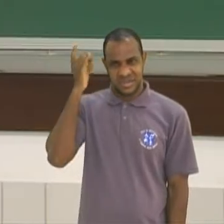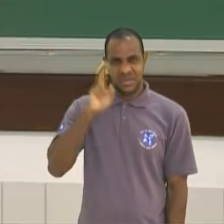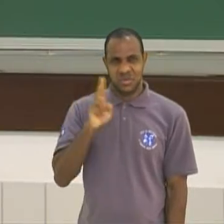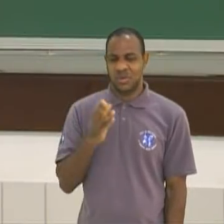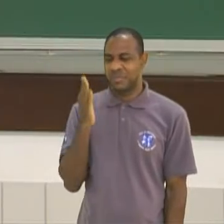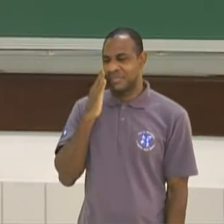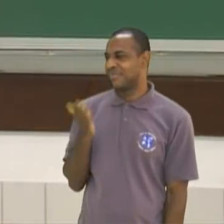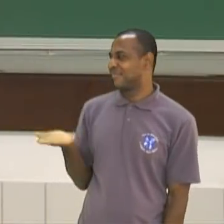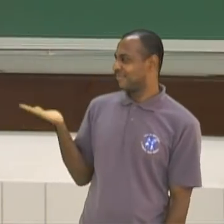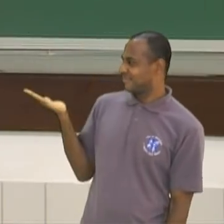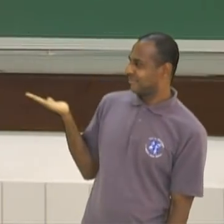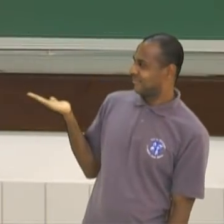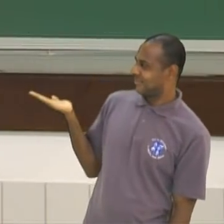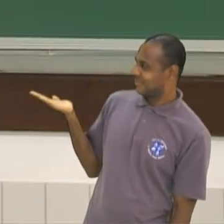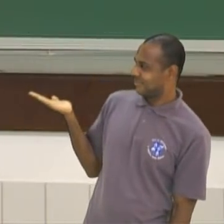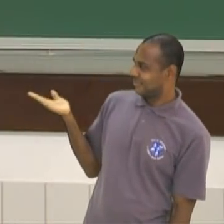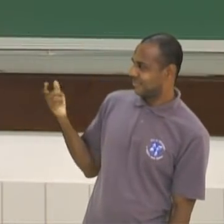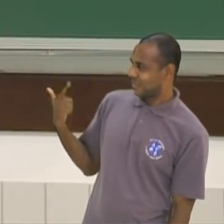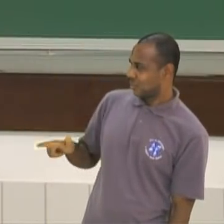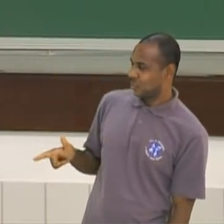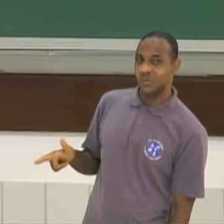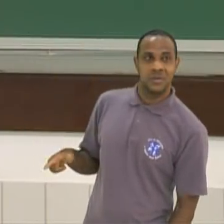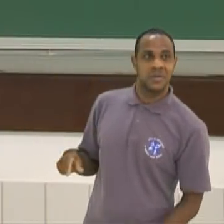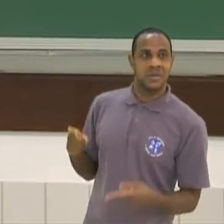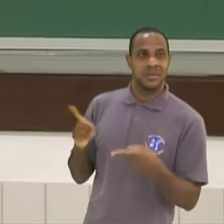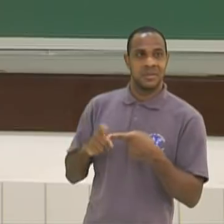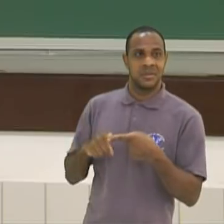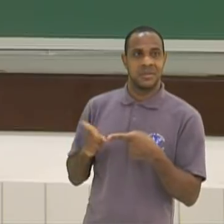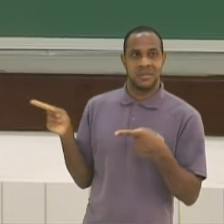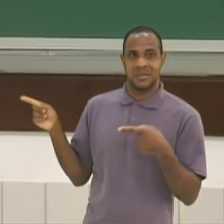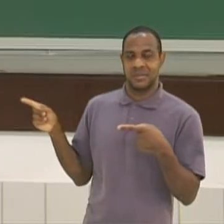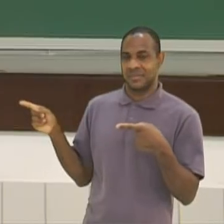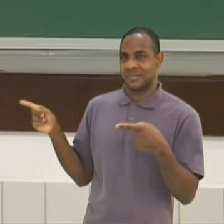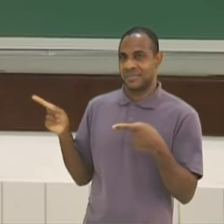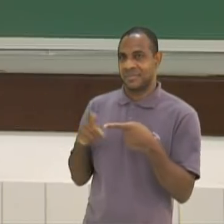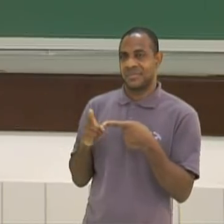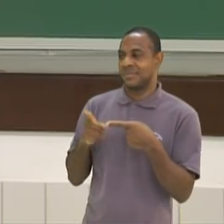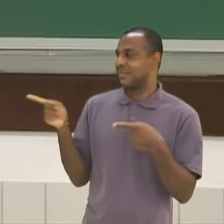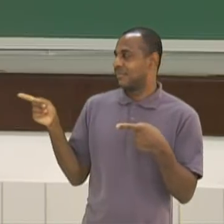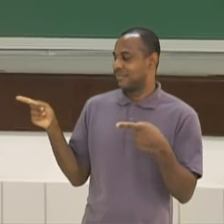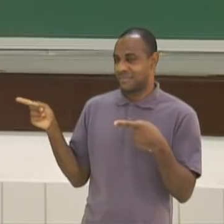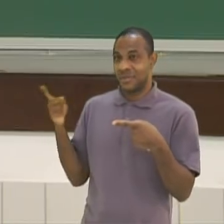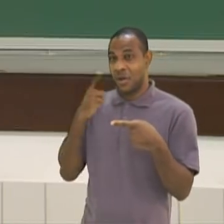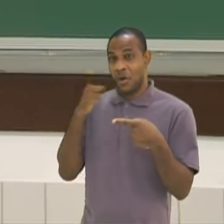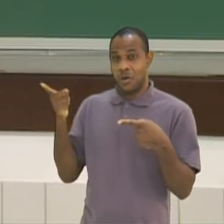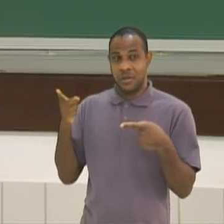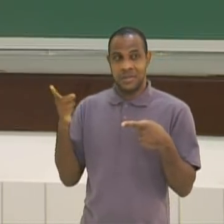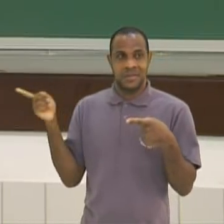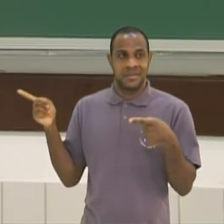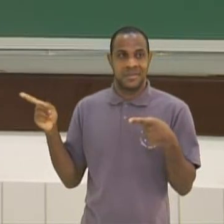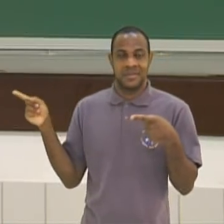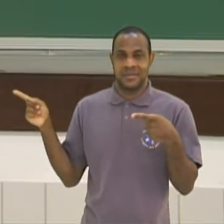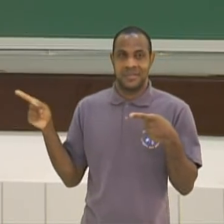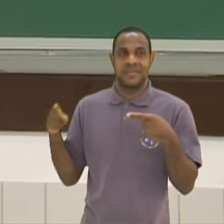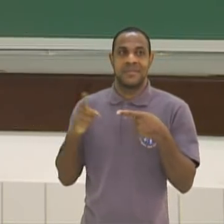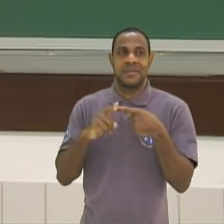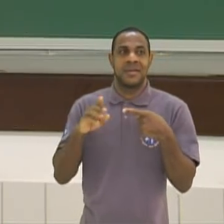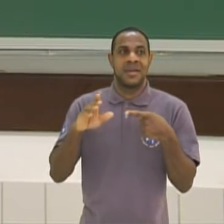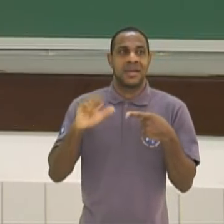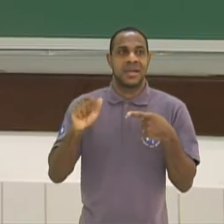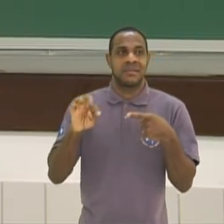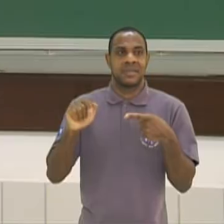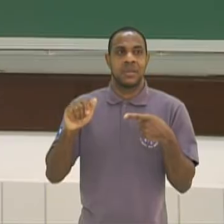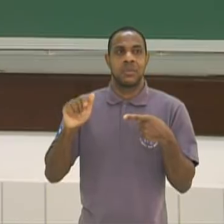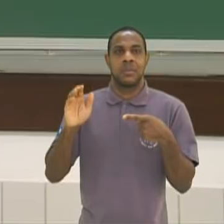Facinho, né? Tranquilo? Vamos lá, de novo? Primeiro, sem olhar, vai lá. Fecha o olho e responde comigo. Castelo Branco,